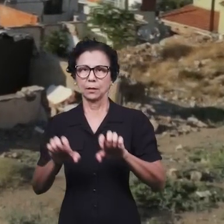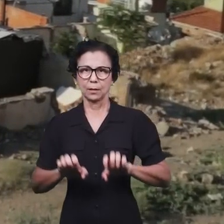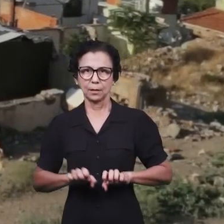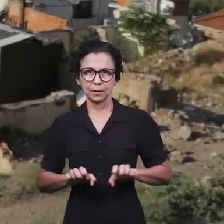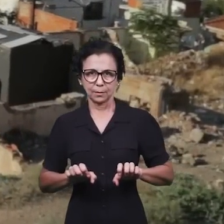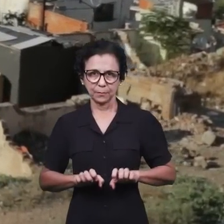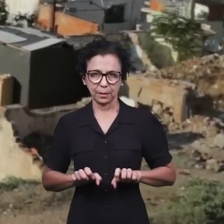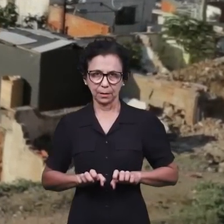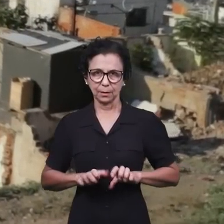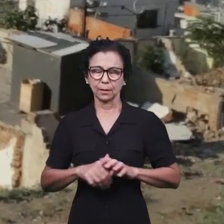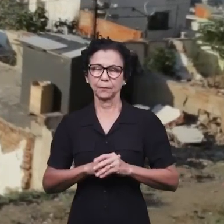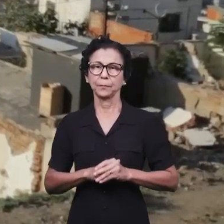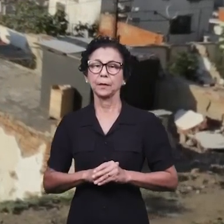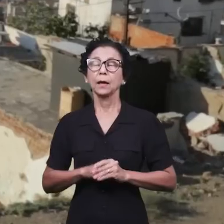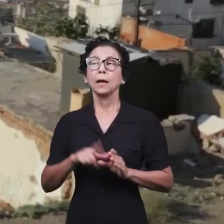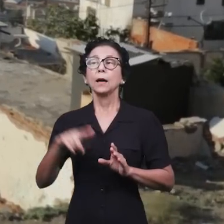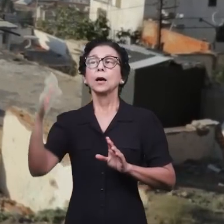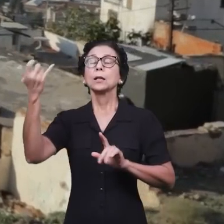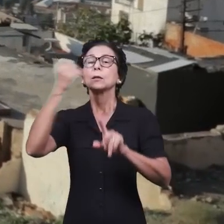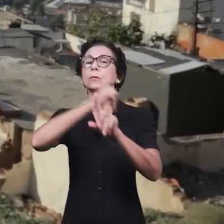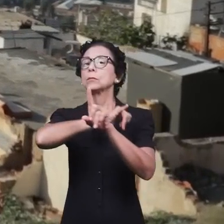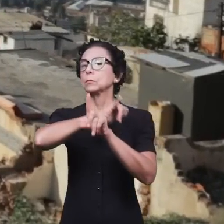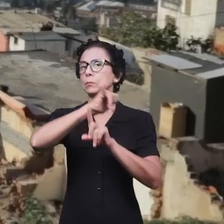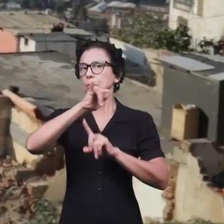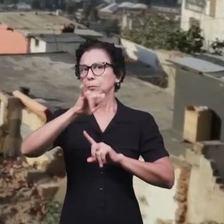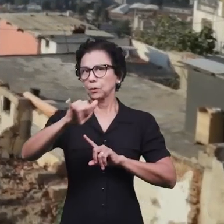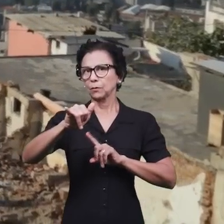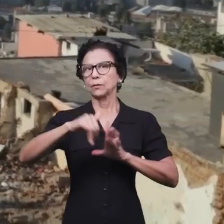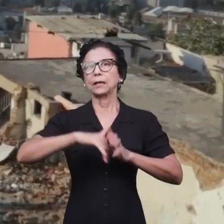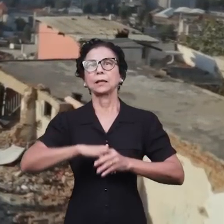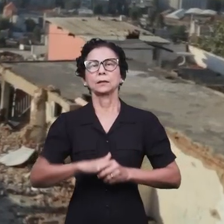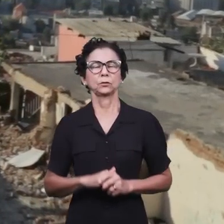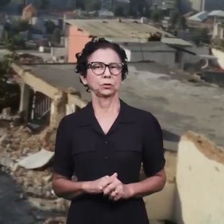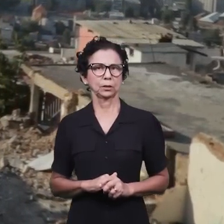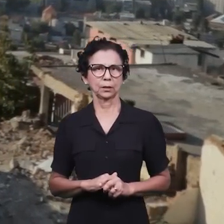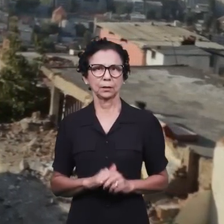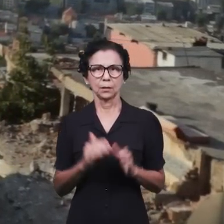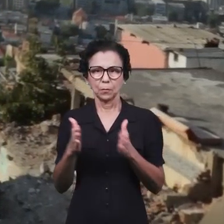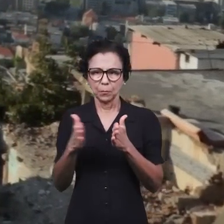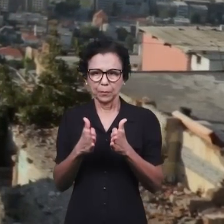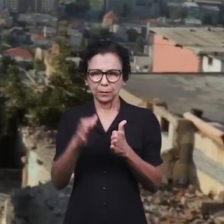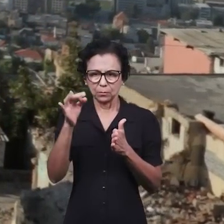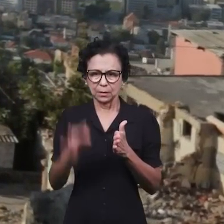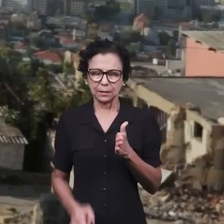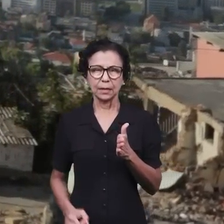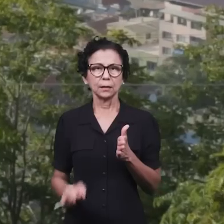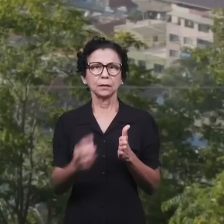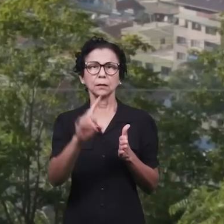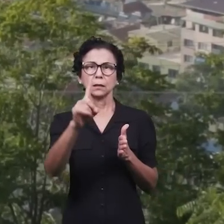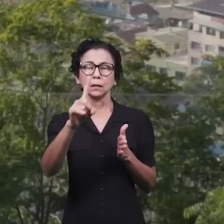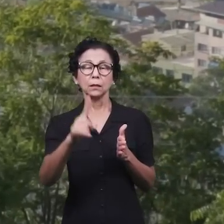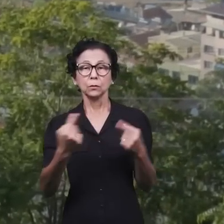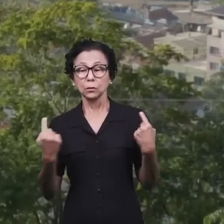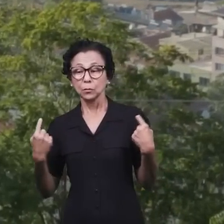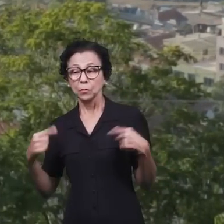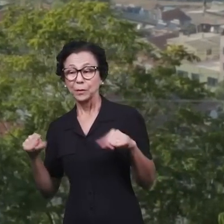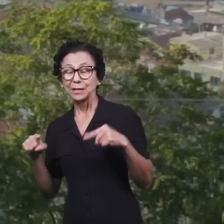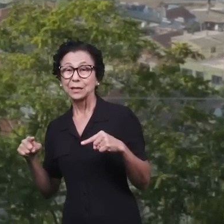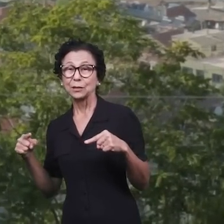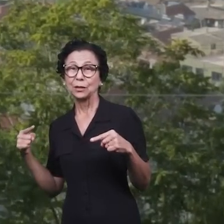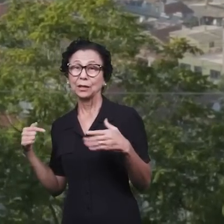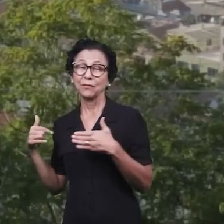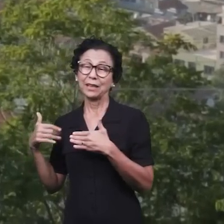Estevão, porque ela é profética. Ela não tem um tempo determinado. Começa no ano tal, termina... Não! A partir